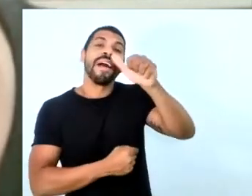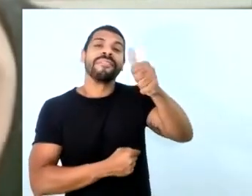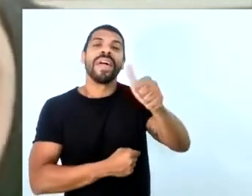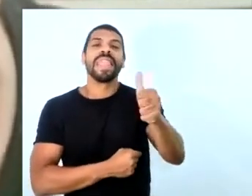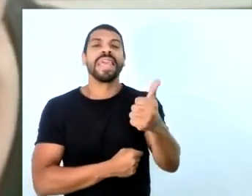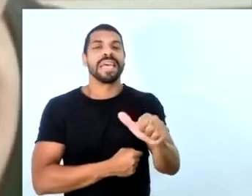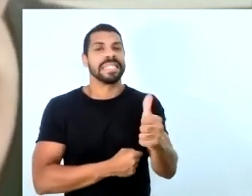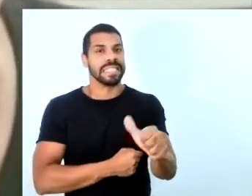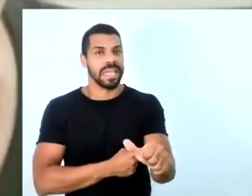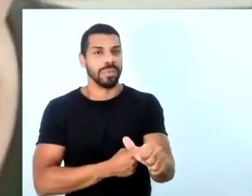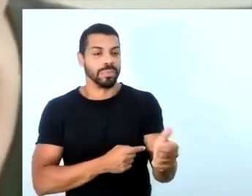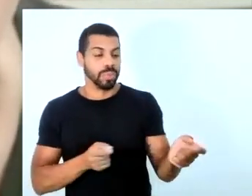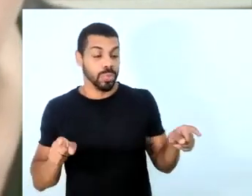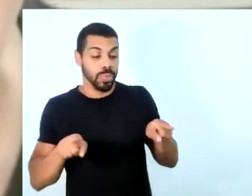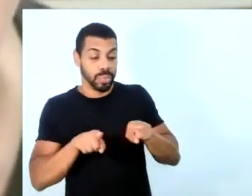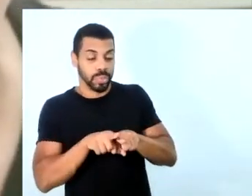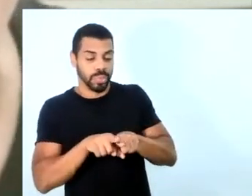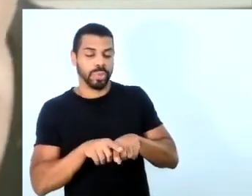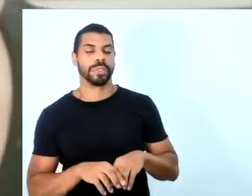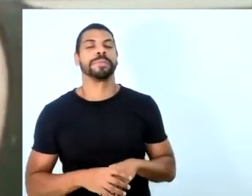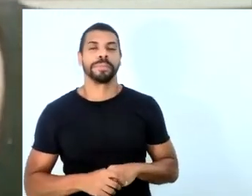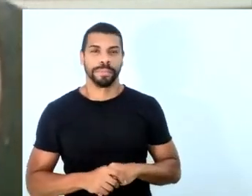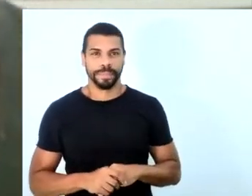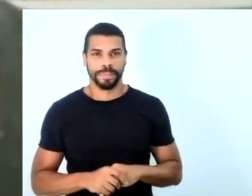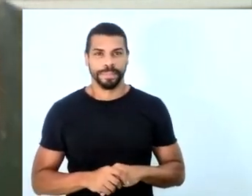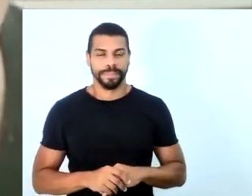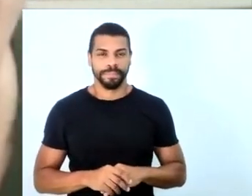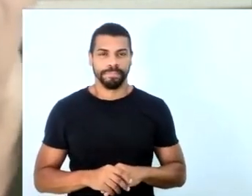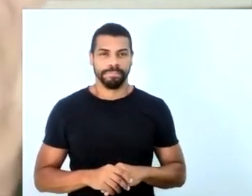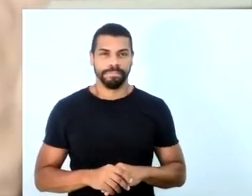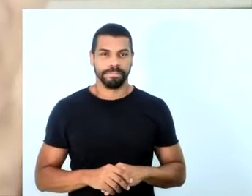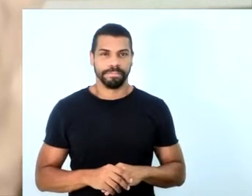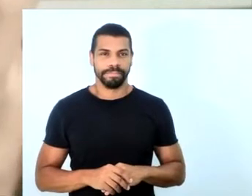processo de montar paralelamente a gravação na ficção?